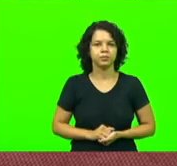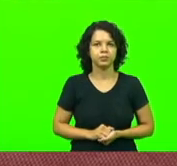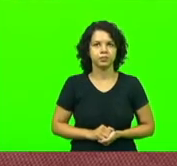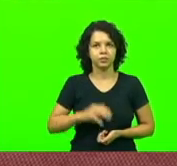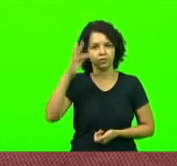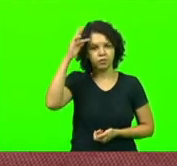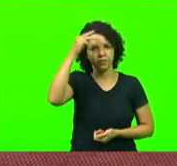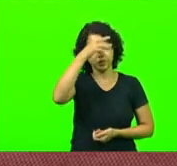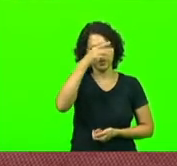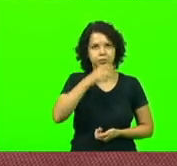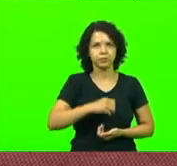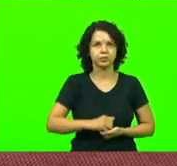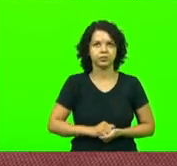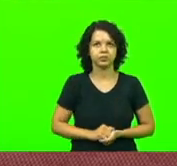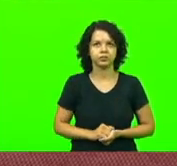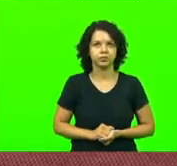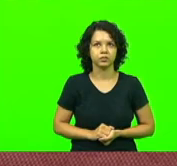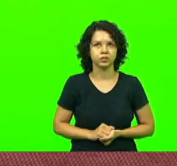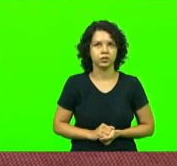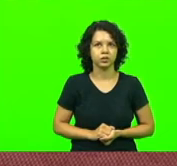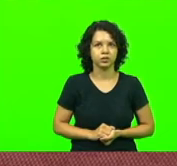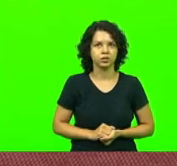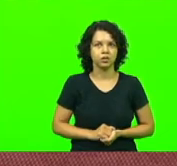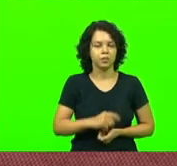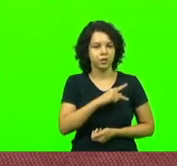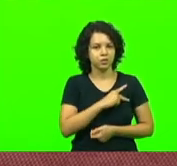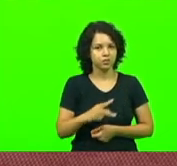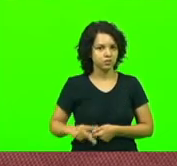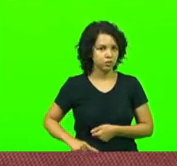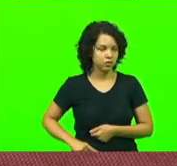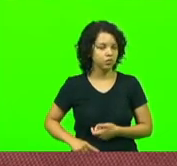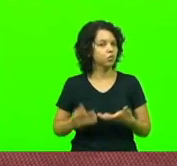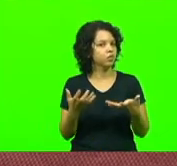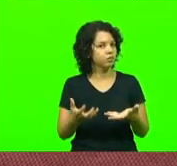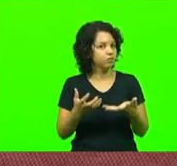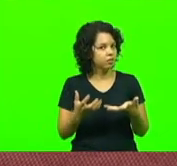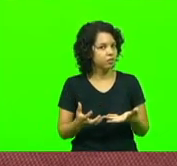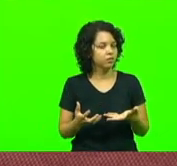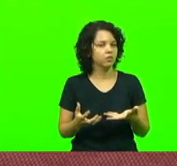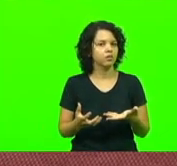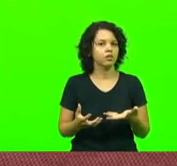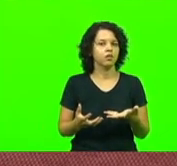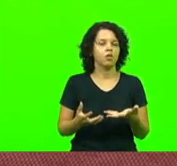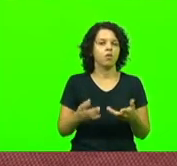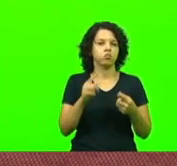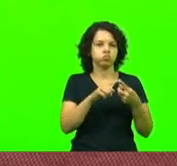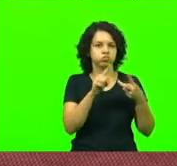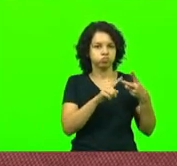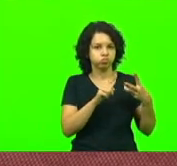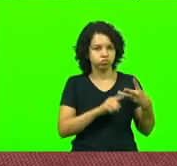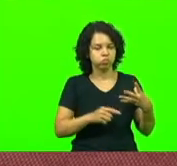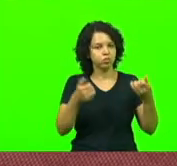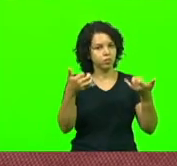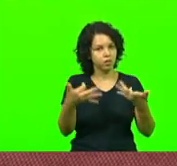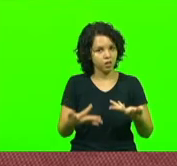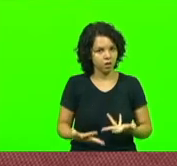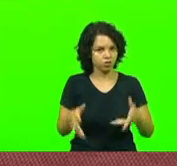Fabiano. Senhor presidente, Fabiano. Eu queria fazer algumas pontuações com relação a essa